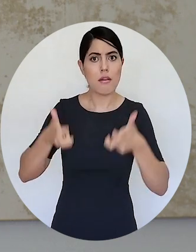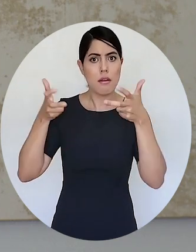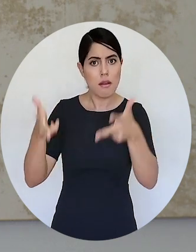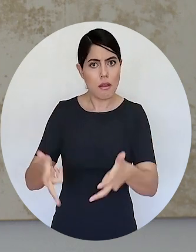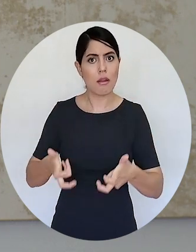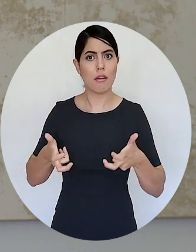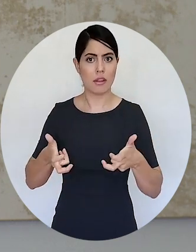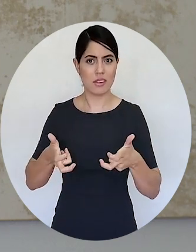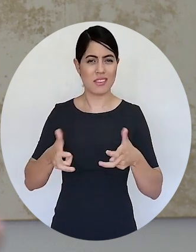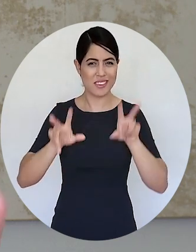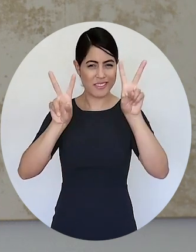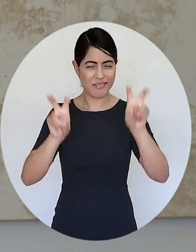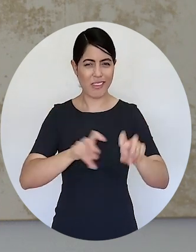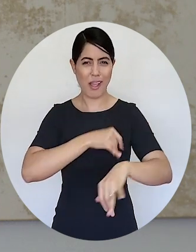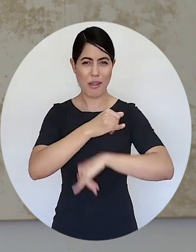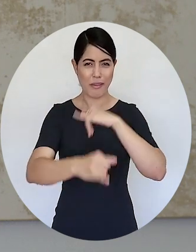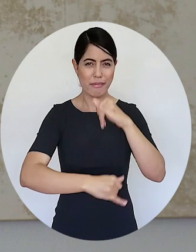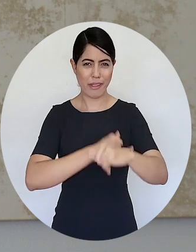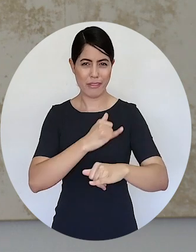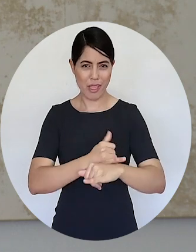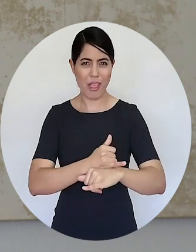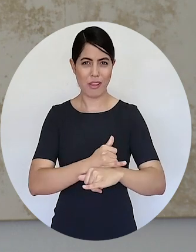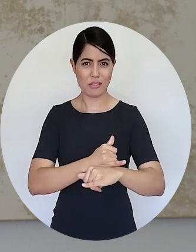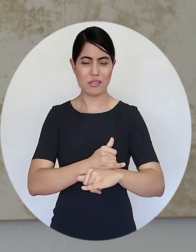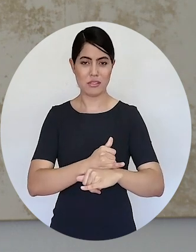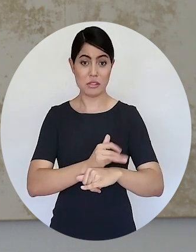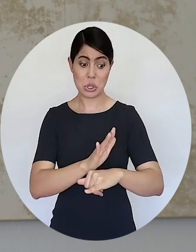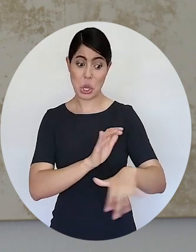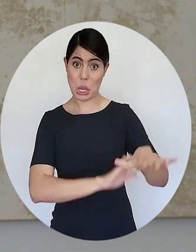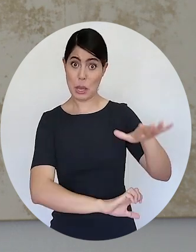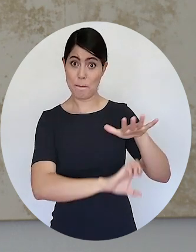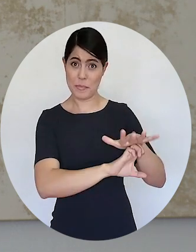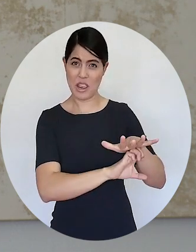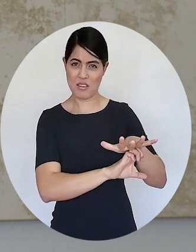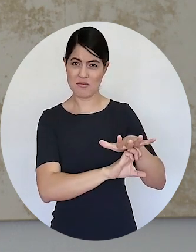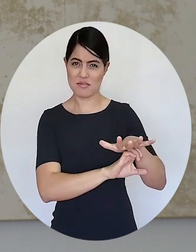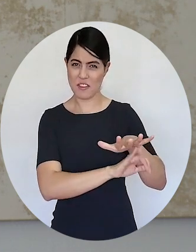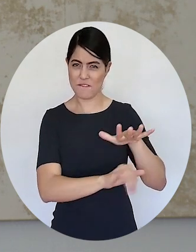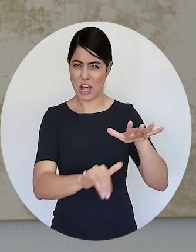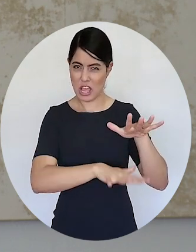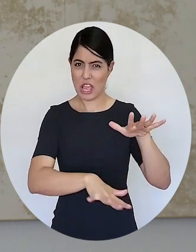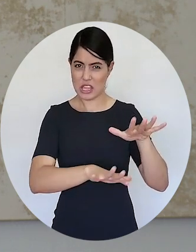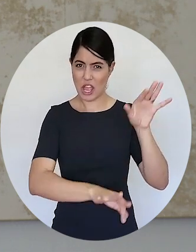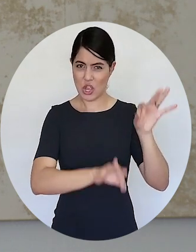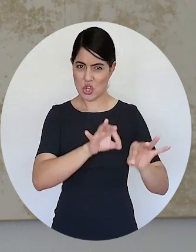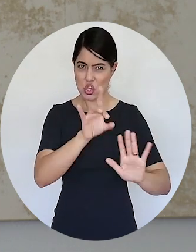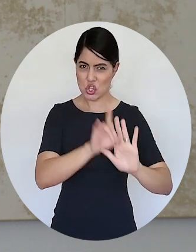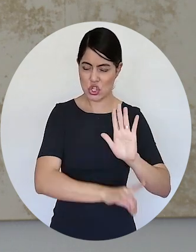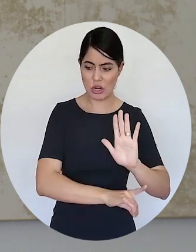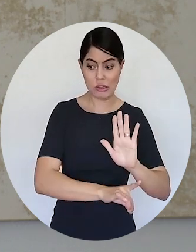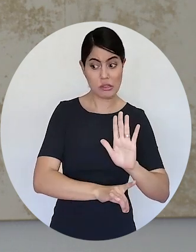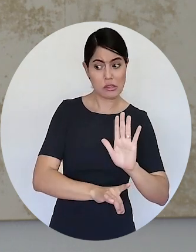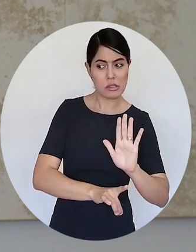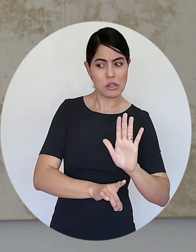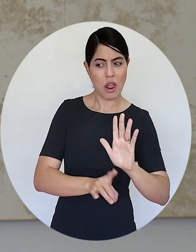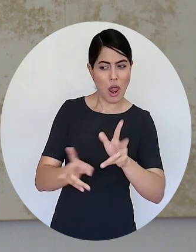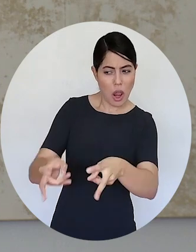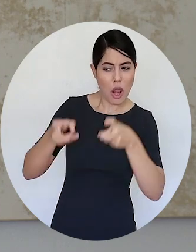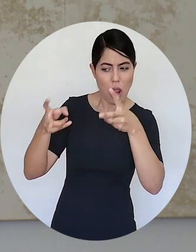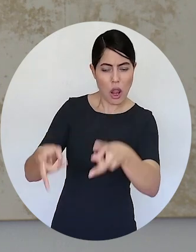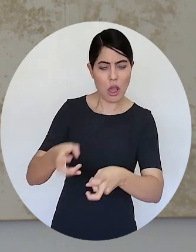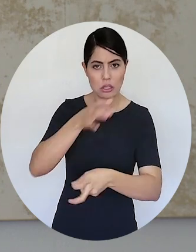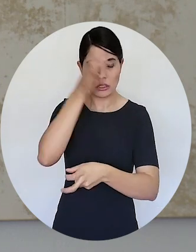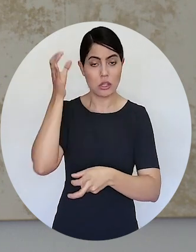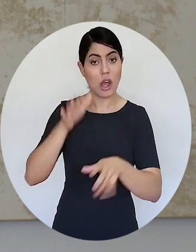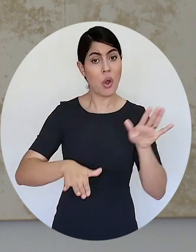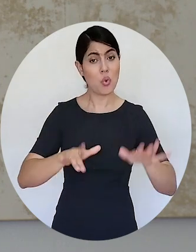ilimitada das lógicas da internet pelas chamadas startups tem que ser verificada caso